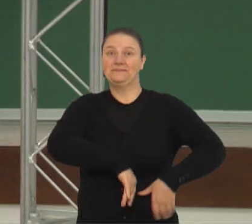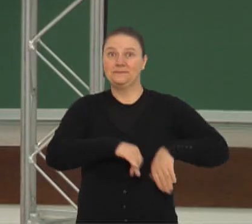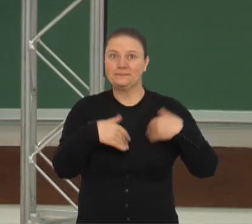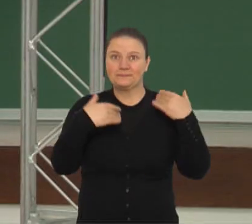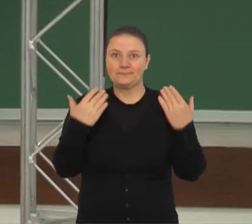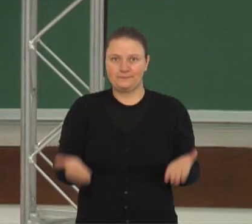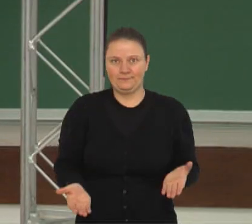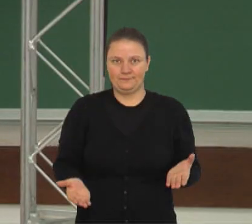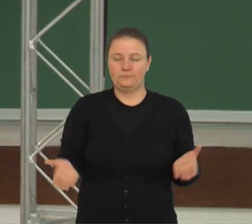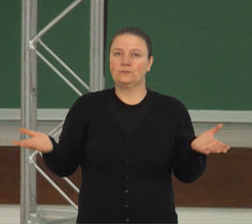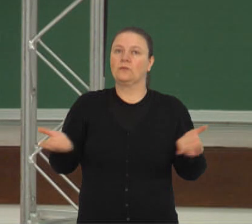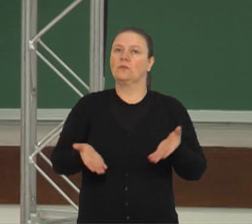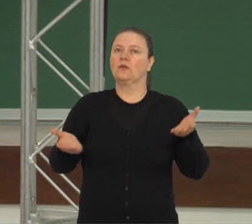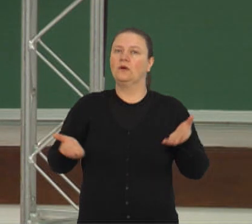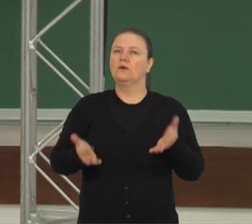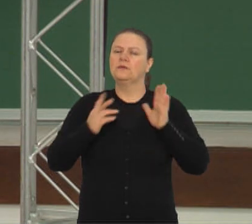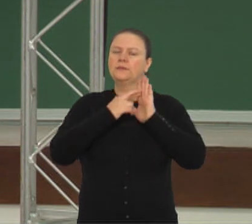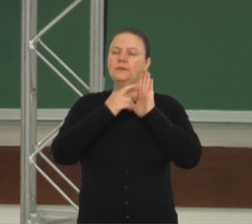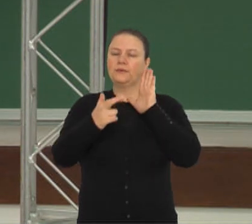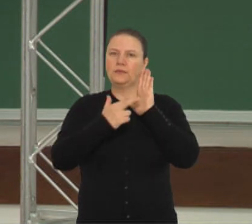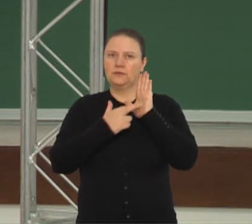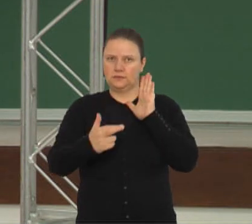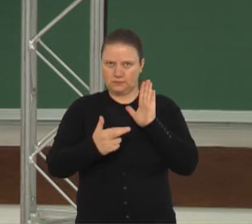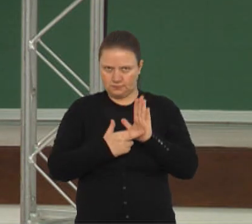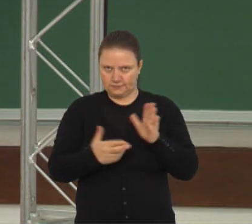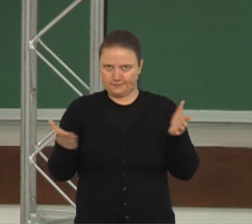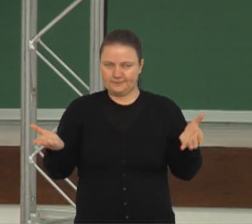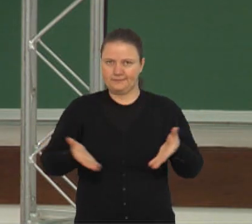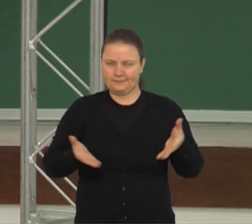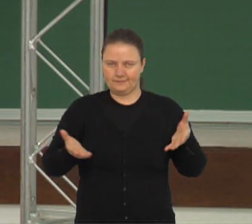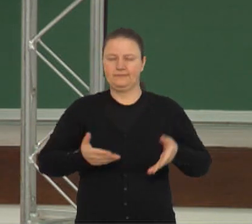Muito bem, agora vamos à resposta dessa questão.